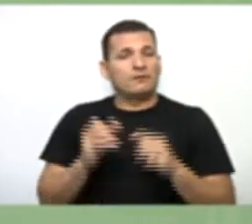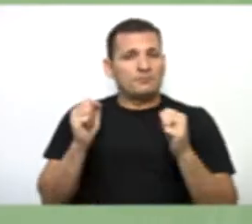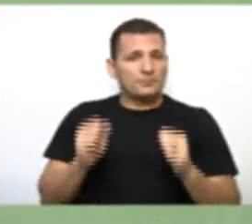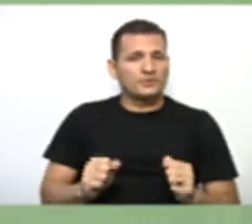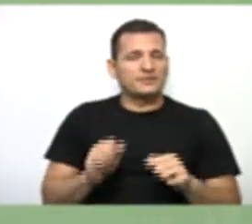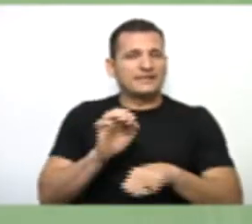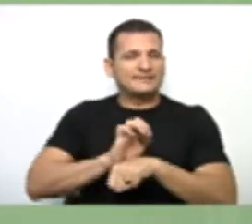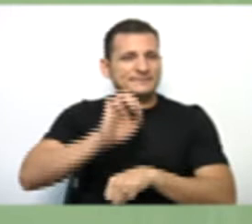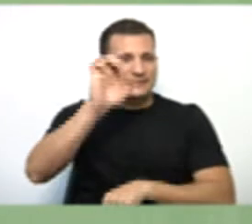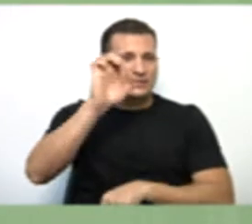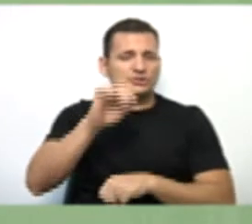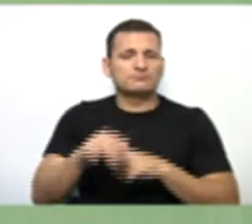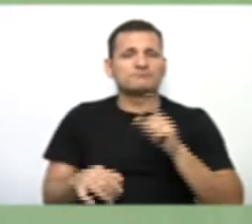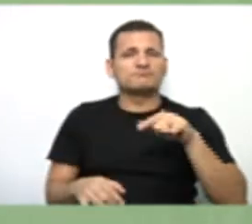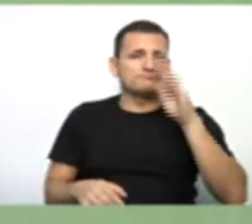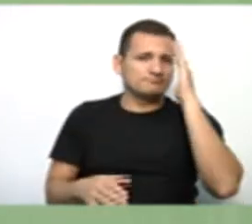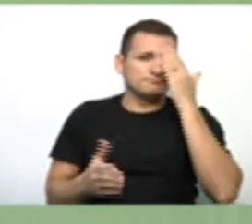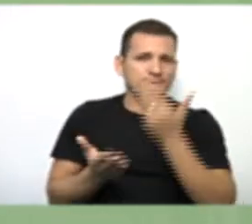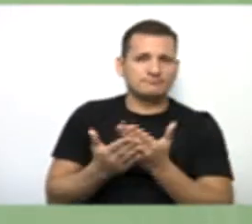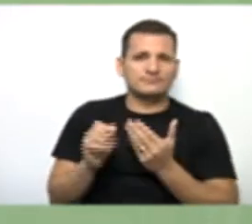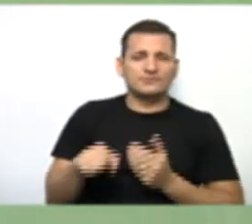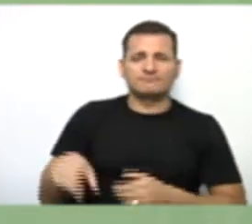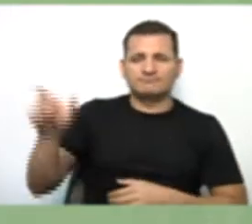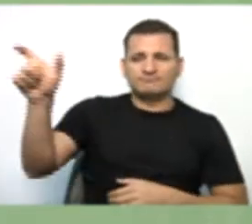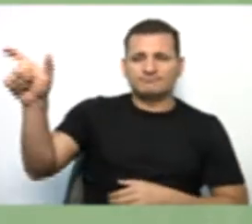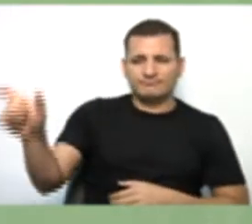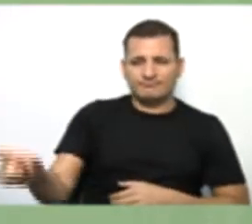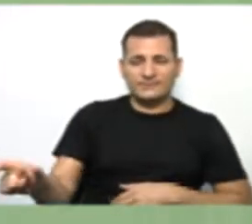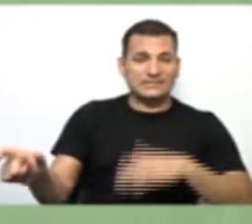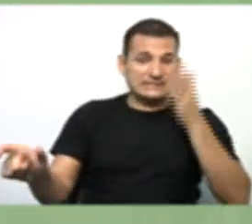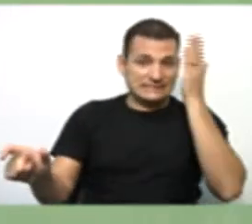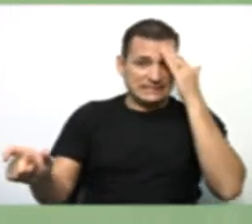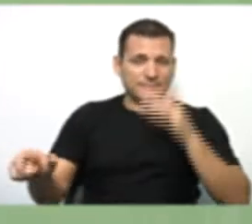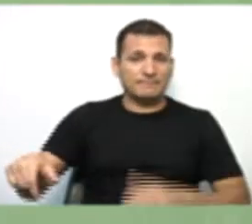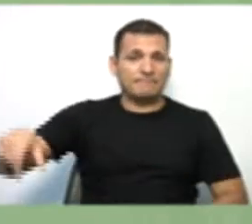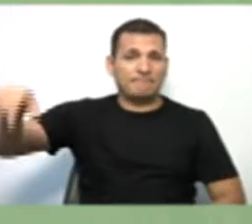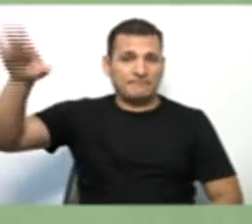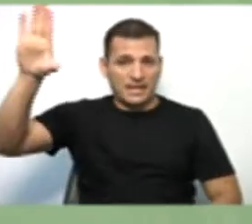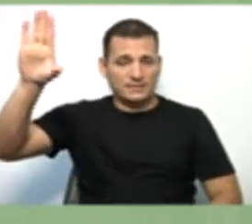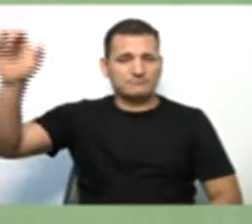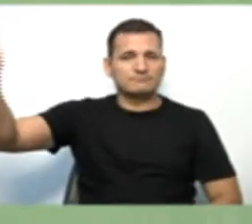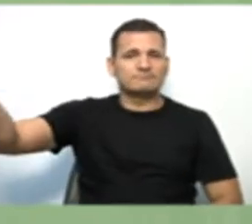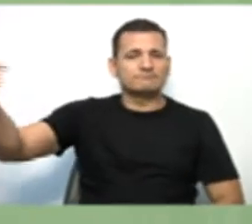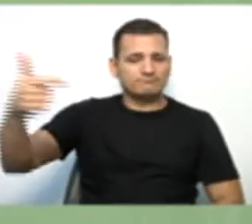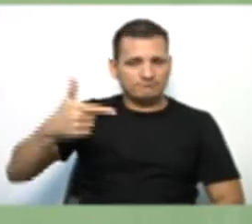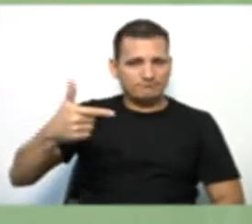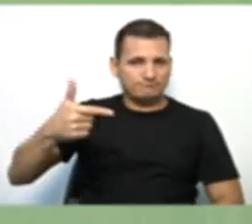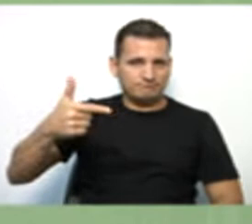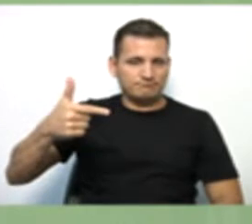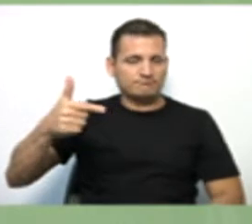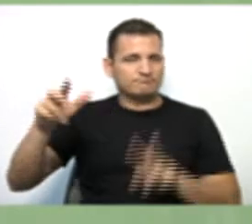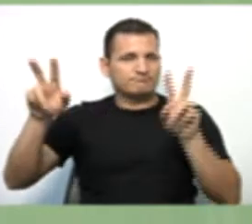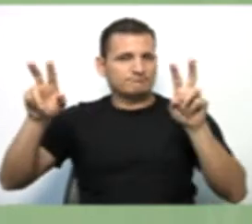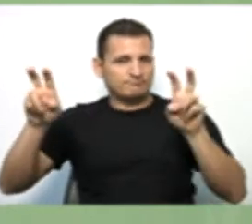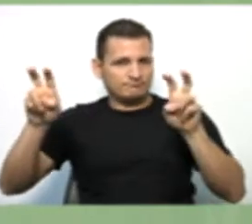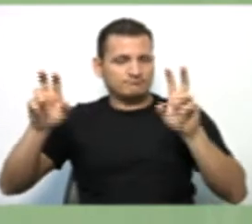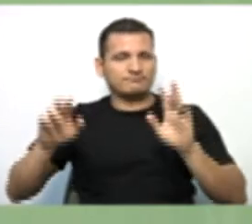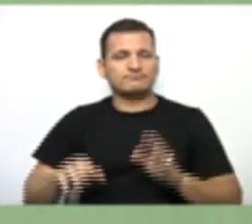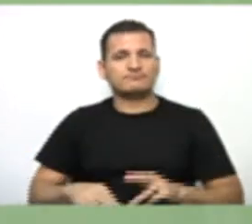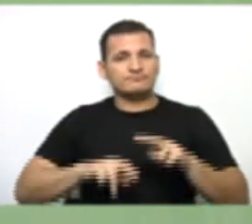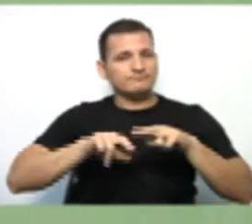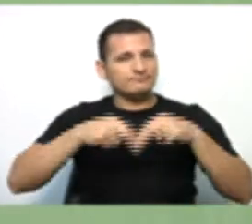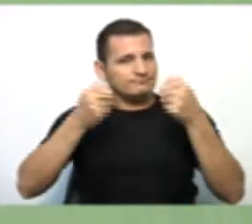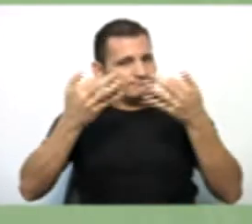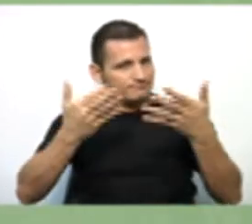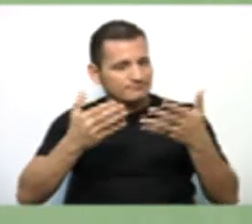especialista, envolve a crença de que a outra parte sabe mais sobre o assunto em questão. Por isso que eu digo,